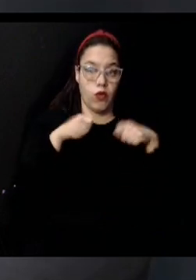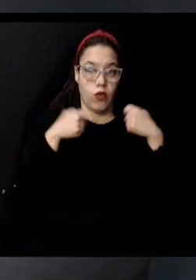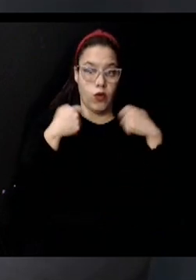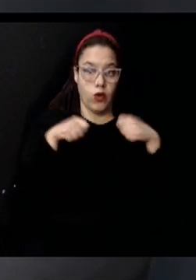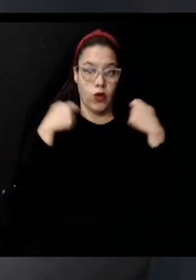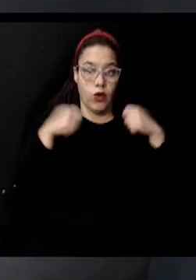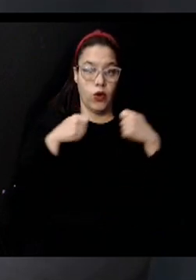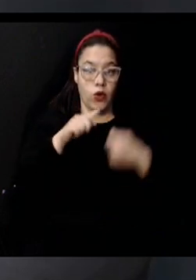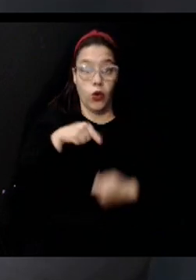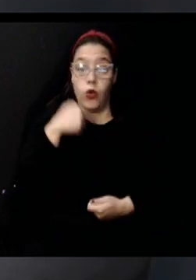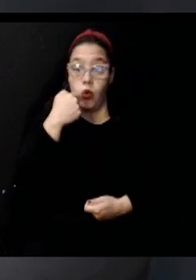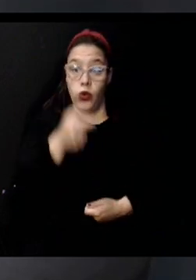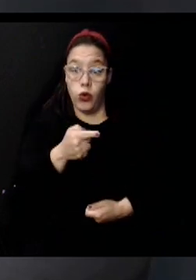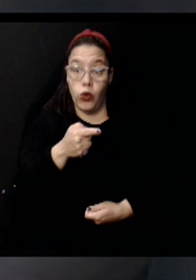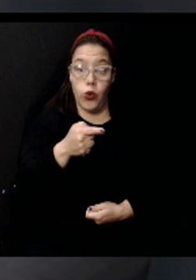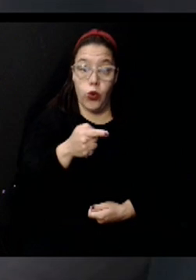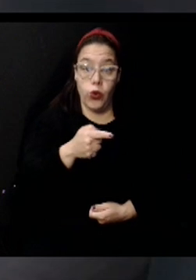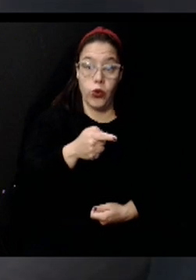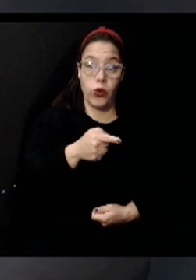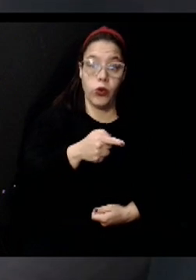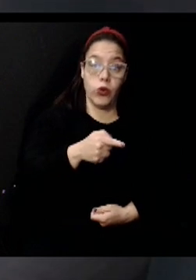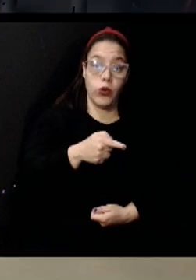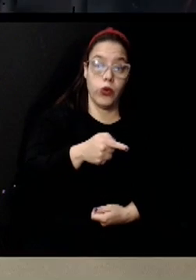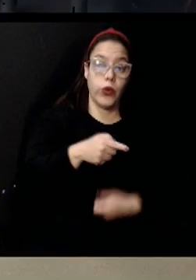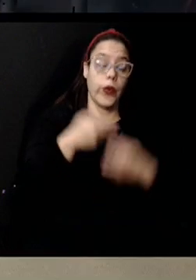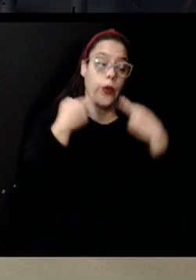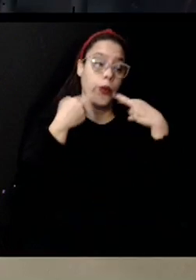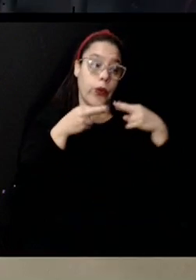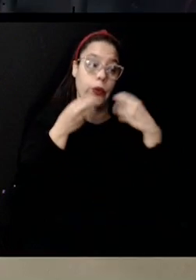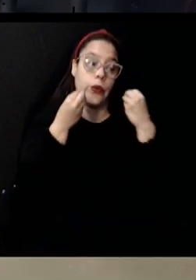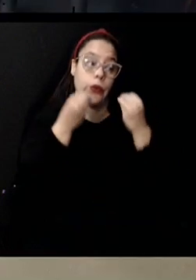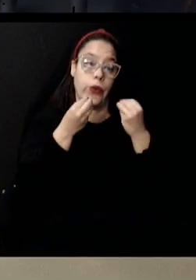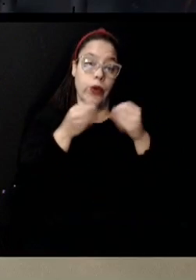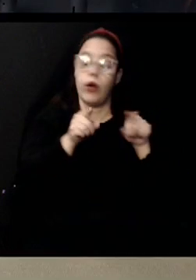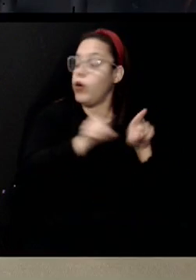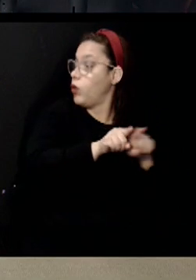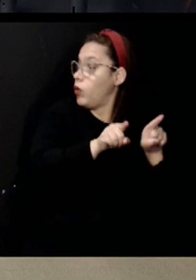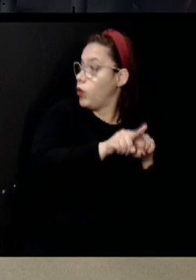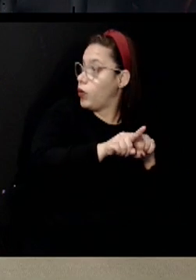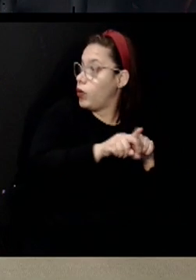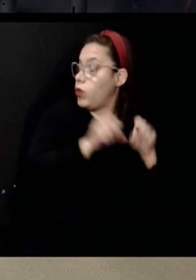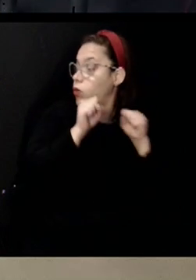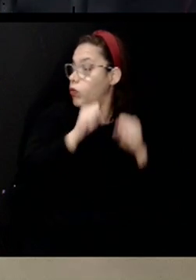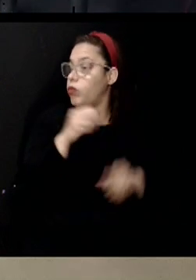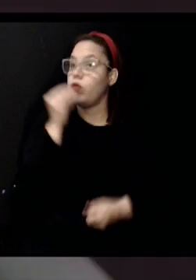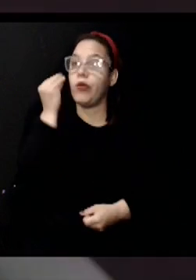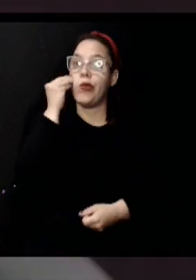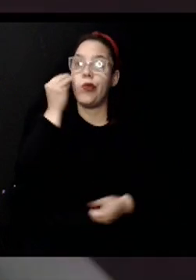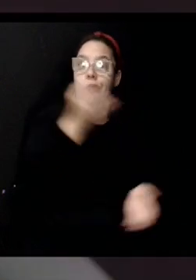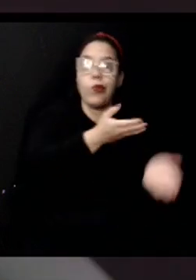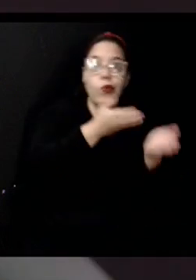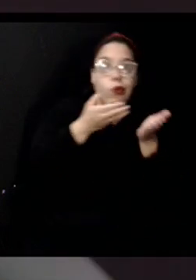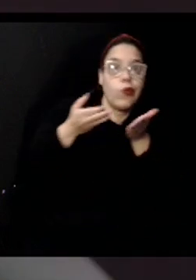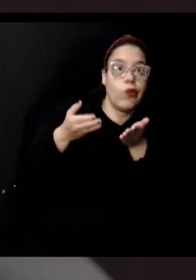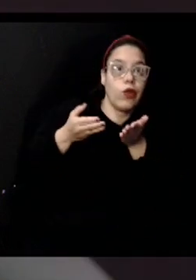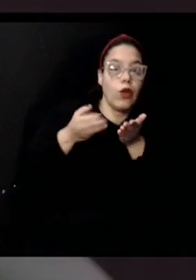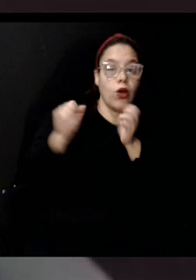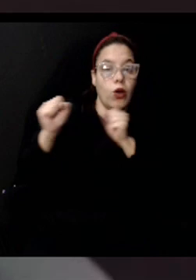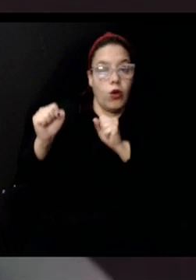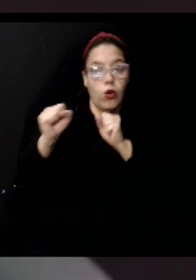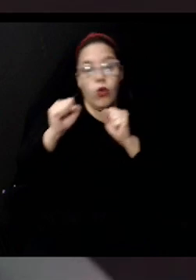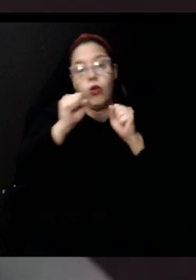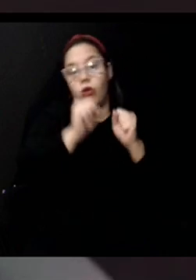o outro, às vezes vem por uma reclamação. E até Muito bem. também para poder tentar trazer um certo poder, porque Uhum. enquanto ela